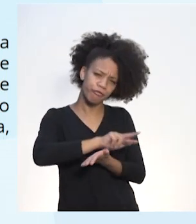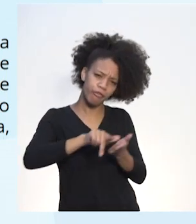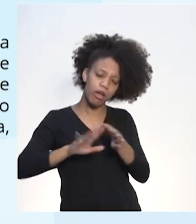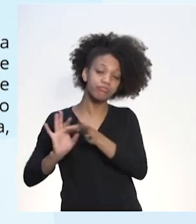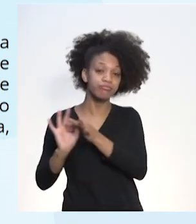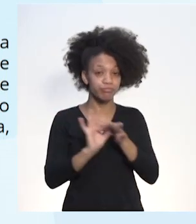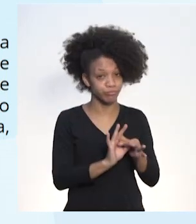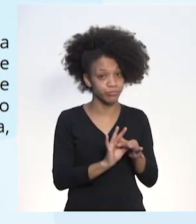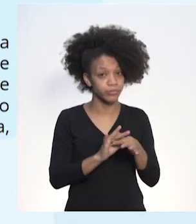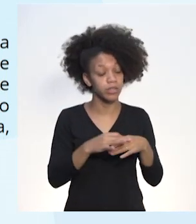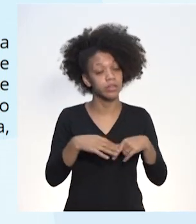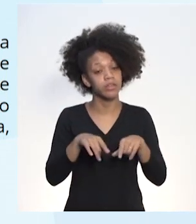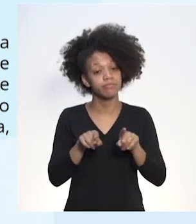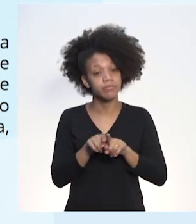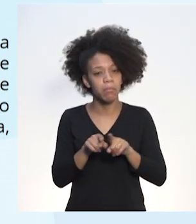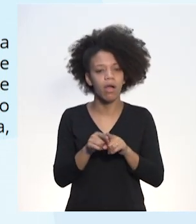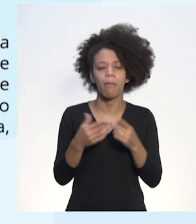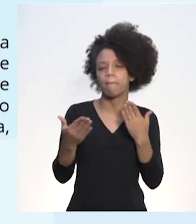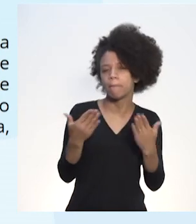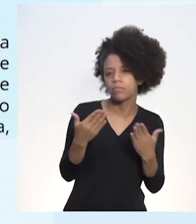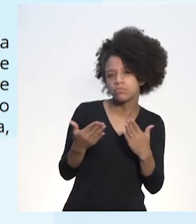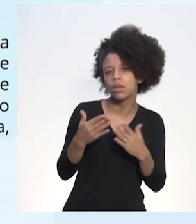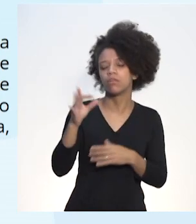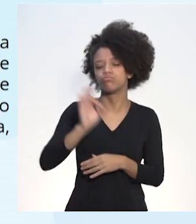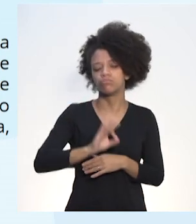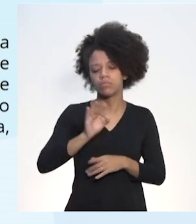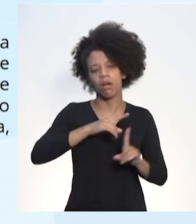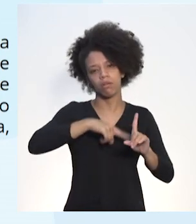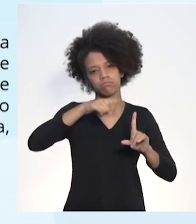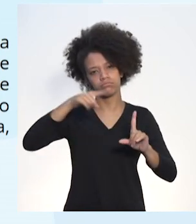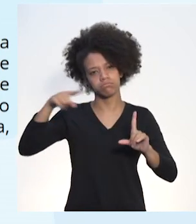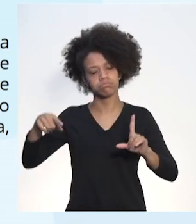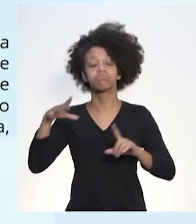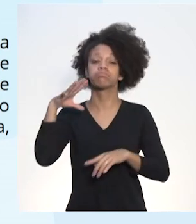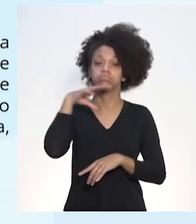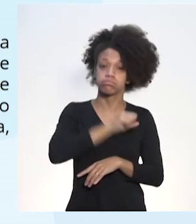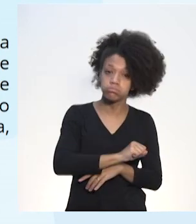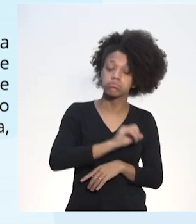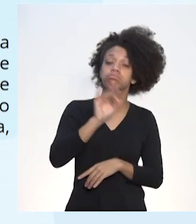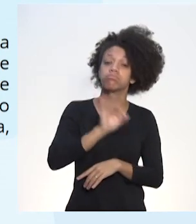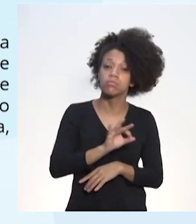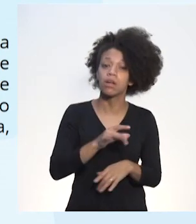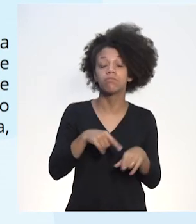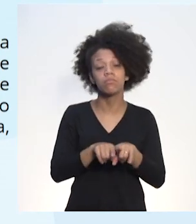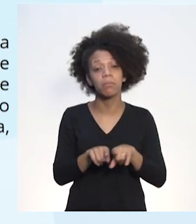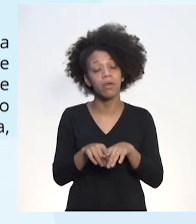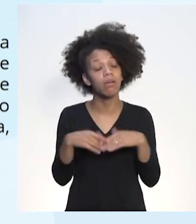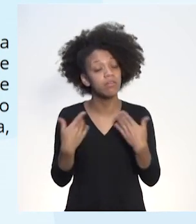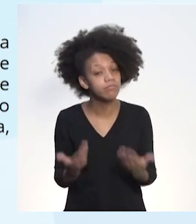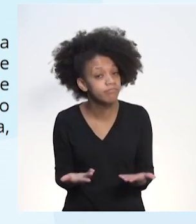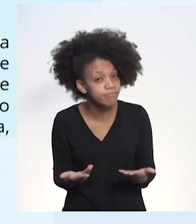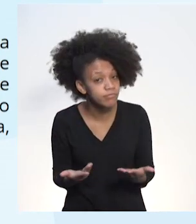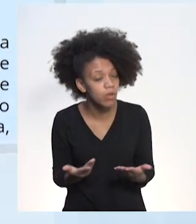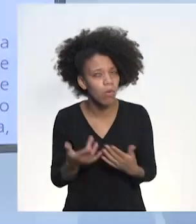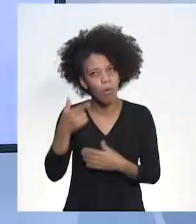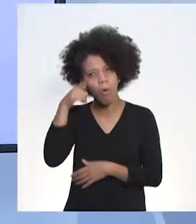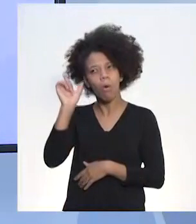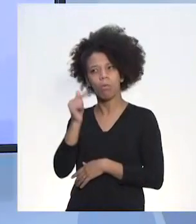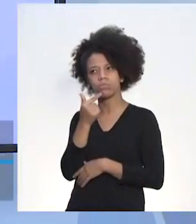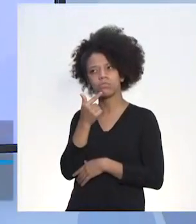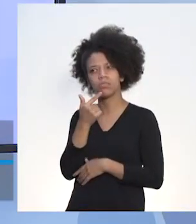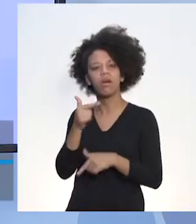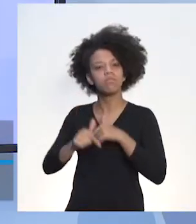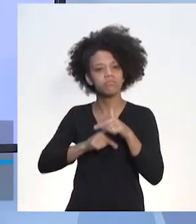contextos. Proporcionalidade, escala, velocidade, porcentagem. Então, ontem a gente trabalhou até